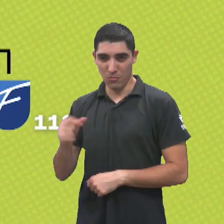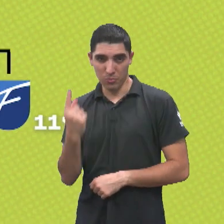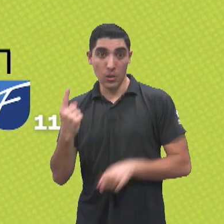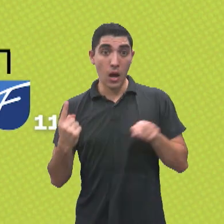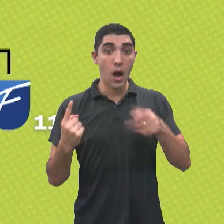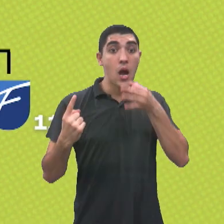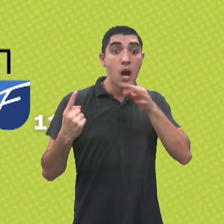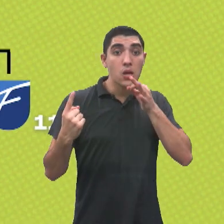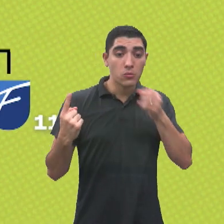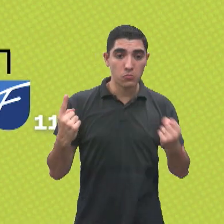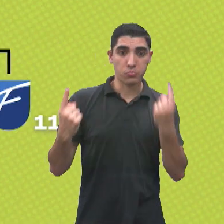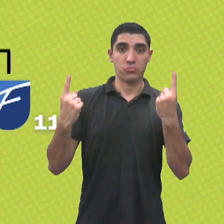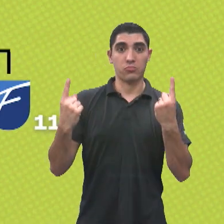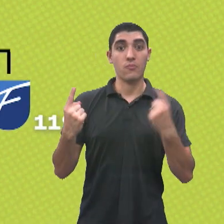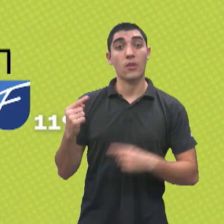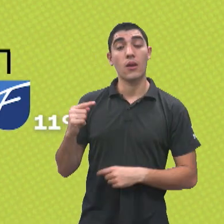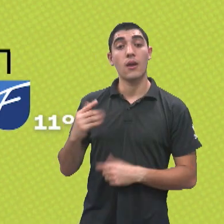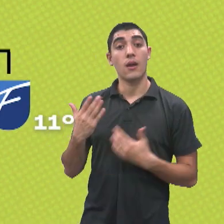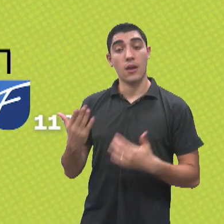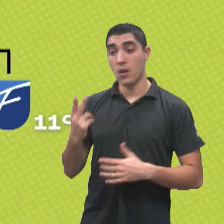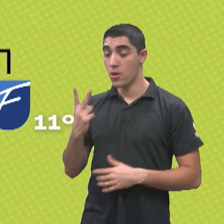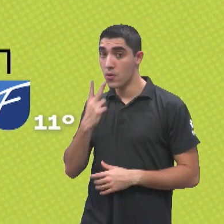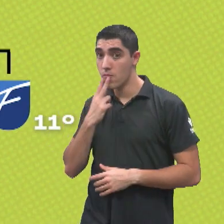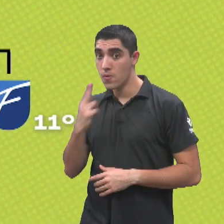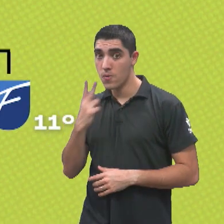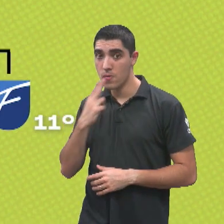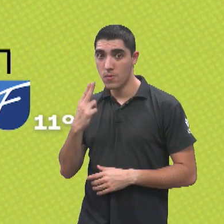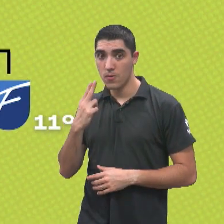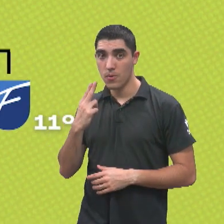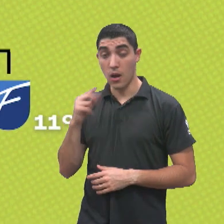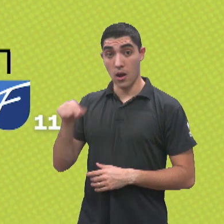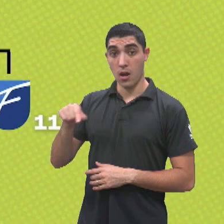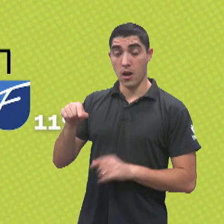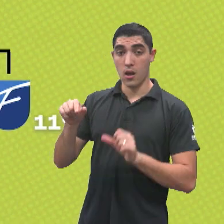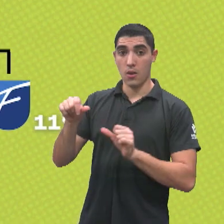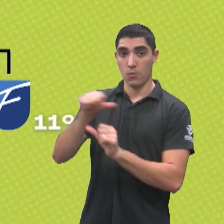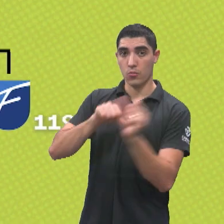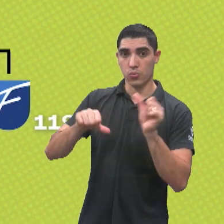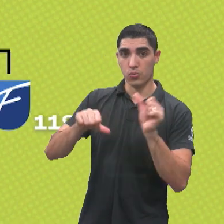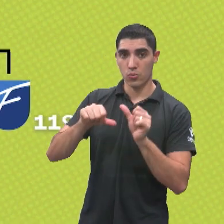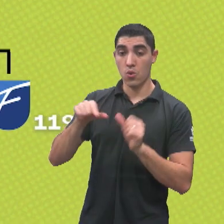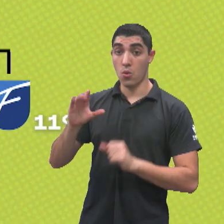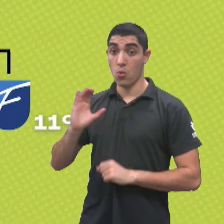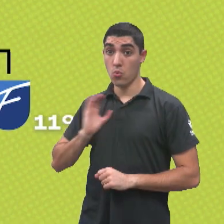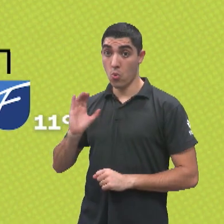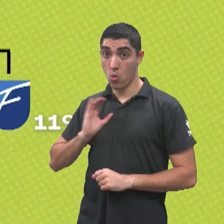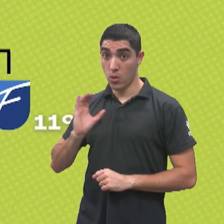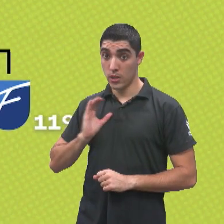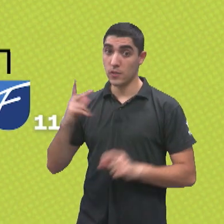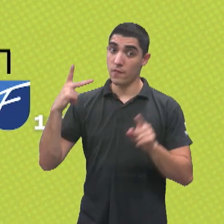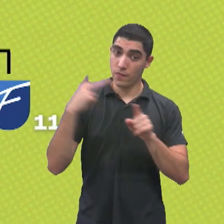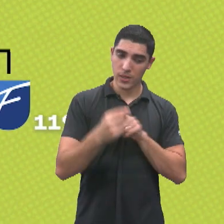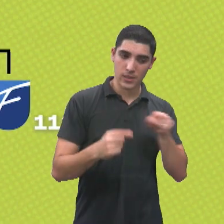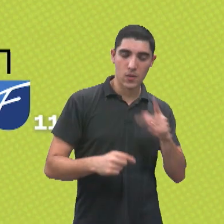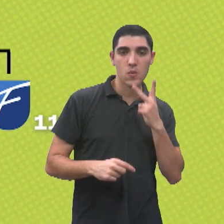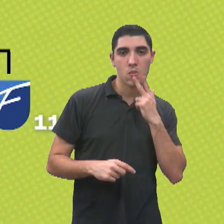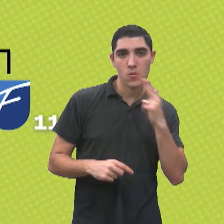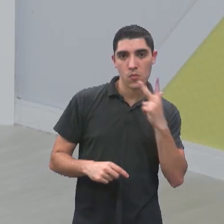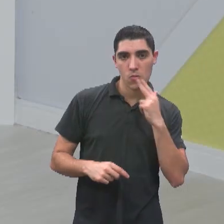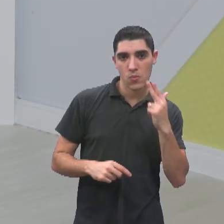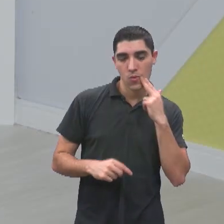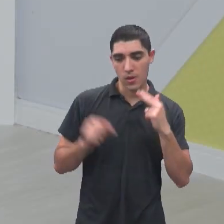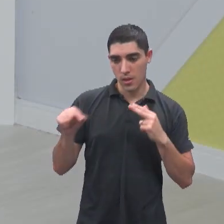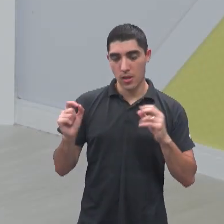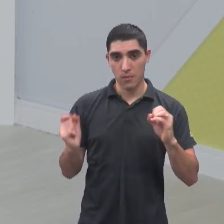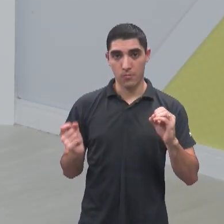1-1. O Corinthians... Aqui está invertido, aqui é a vitória do Corinthians Paulista. O Corinthians Paulista venceu o Corinthians do Rio Grande, então está invertido aqui. O